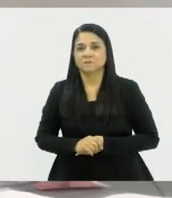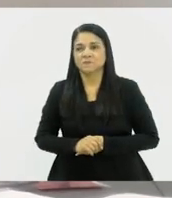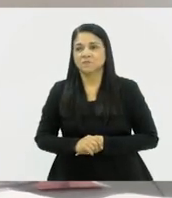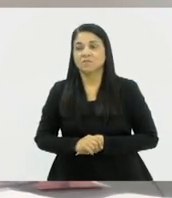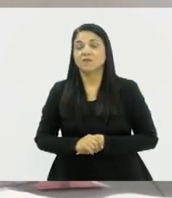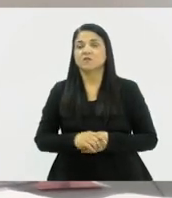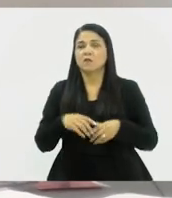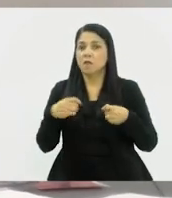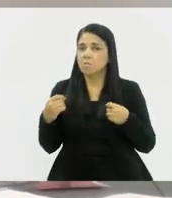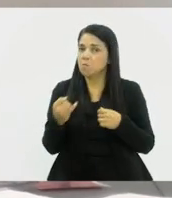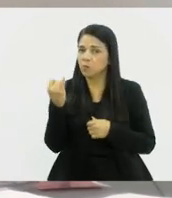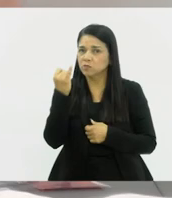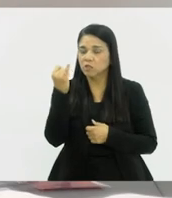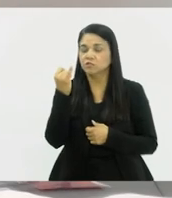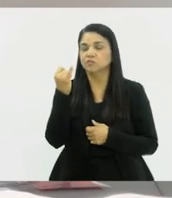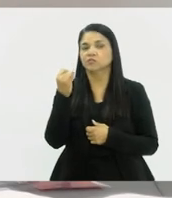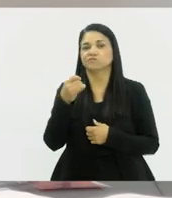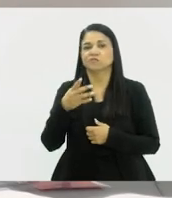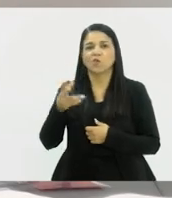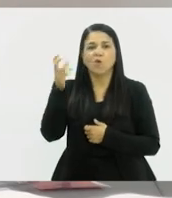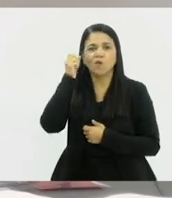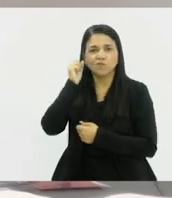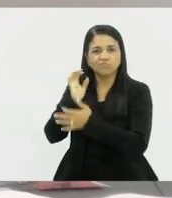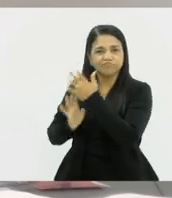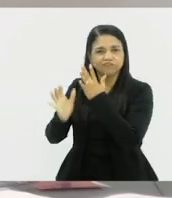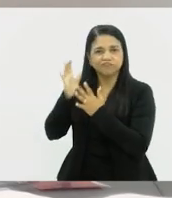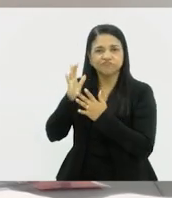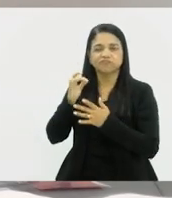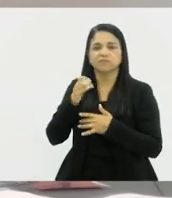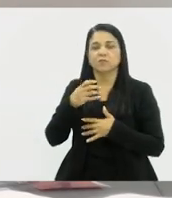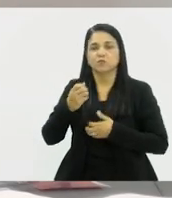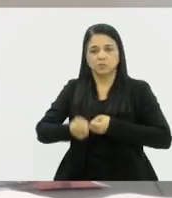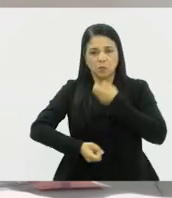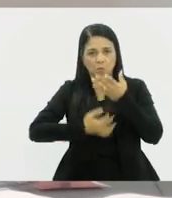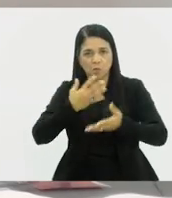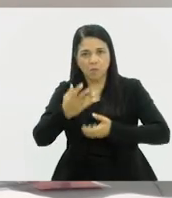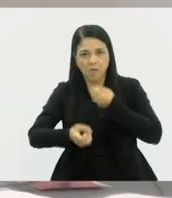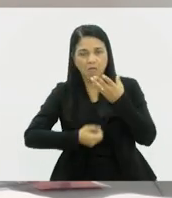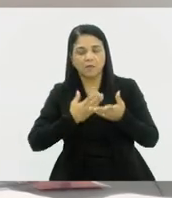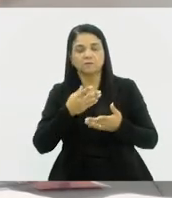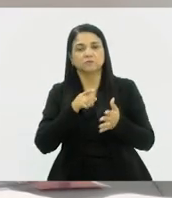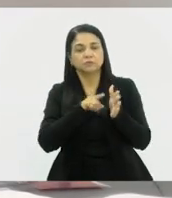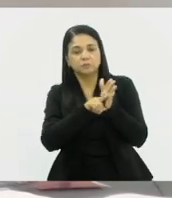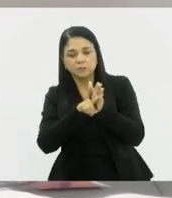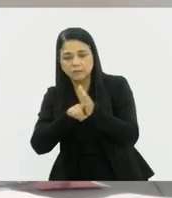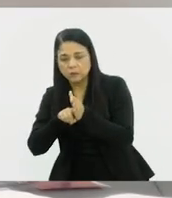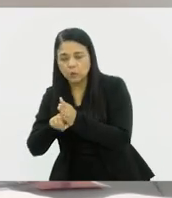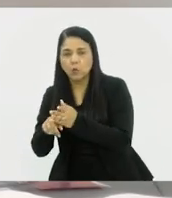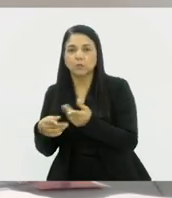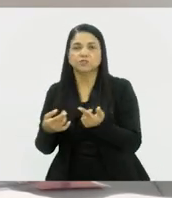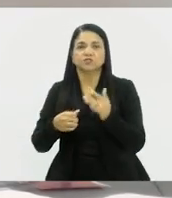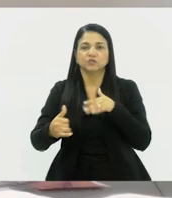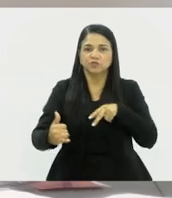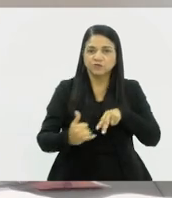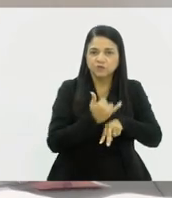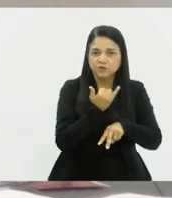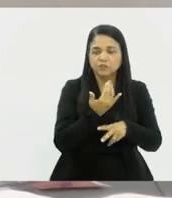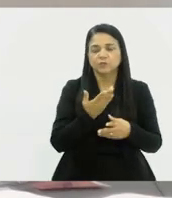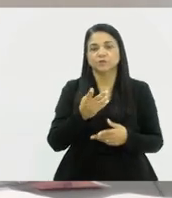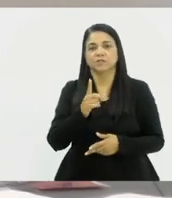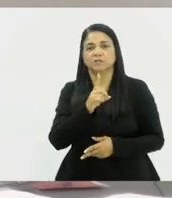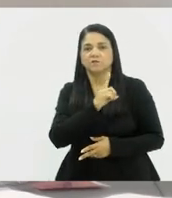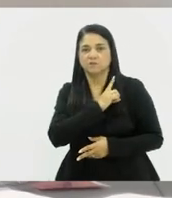ouvir os depoimentos dos nossos pesquisadores dos nossos ativistas das pessoas que foram vítimas da Defensoria que tá